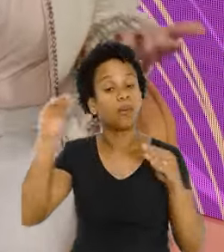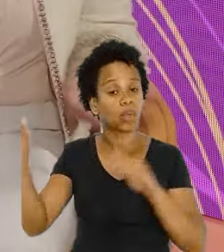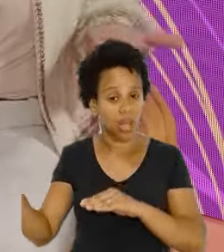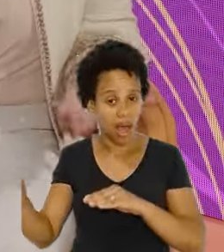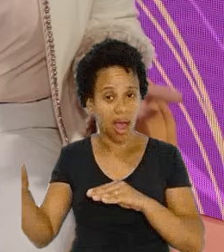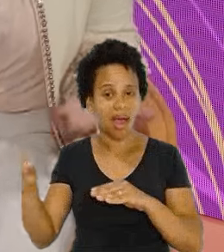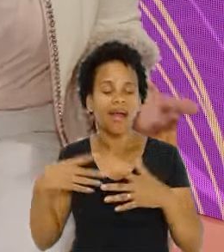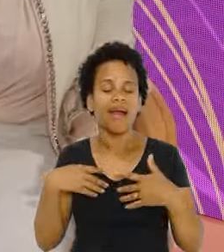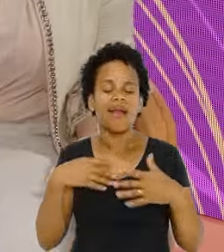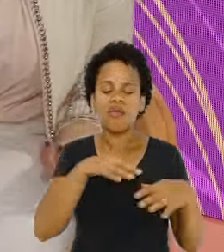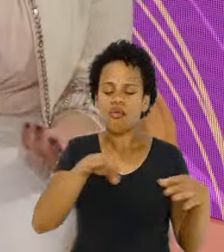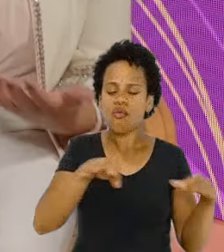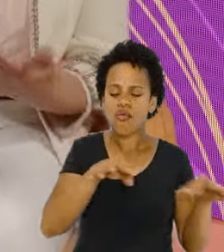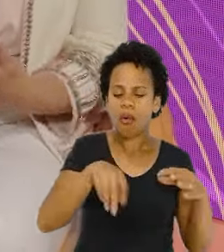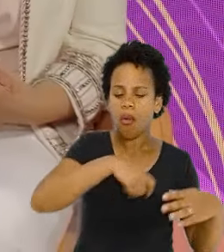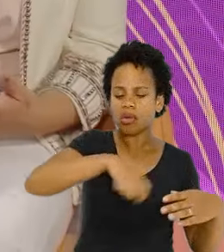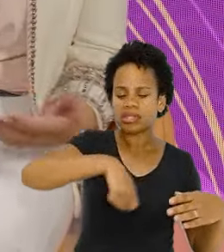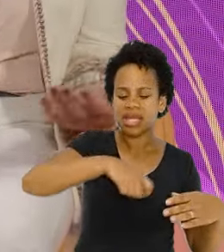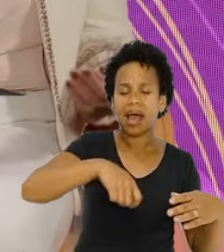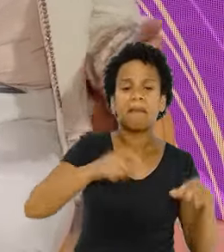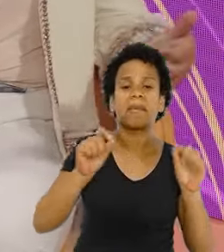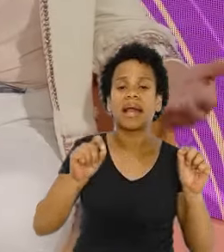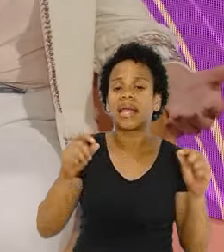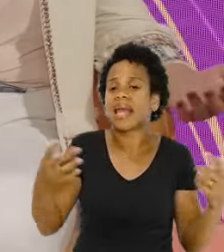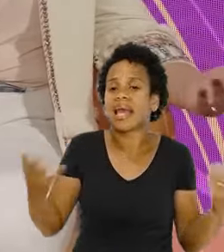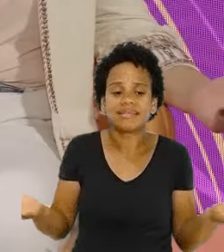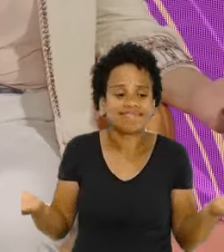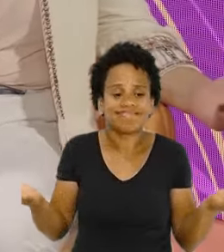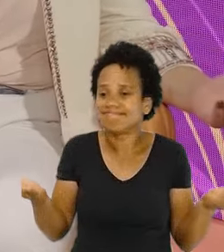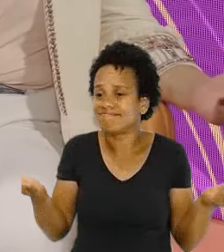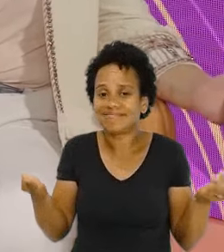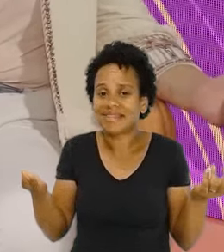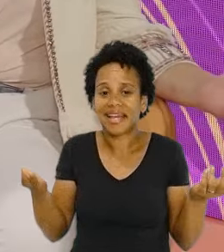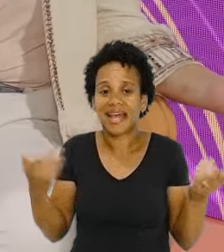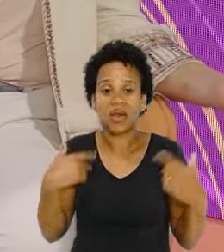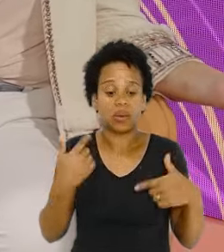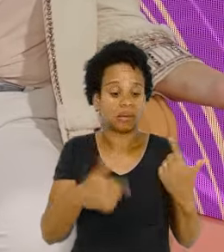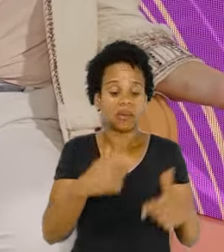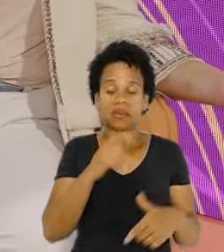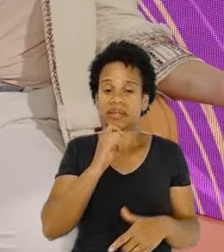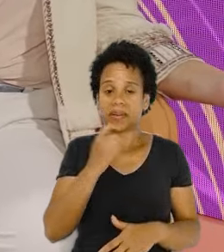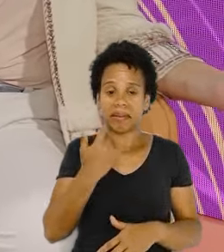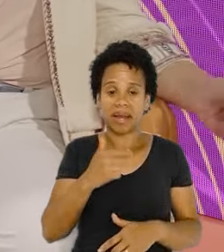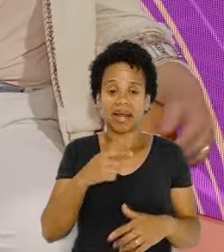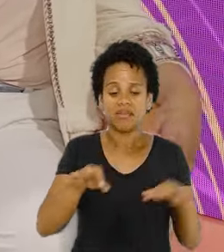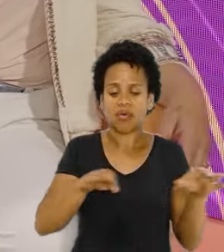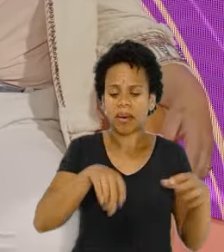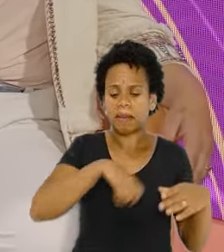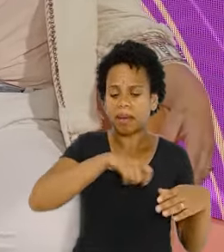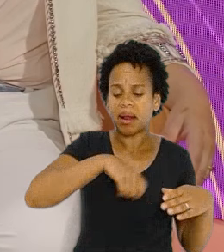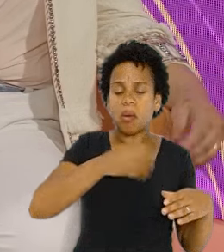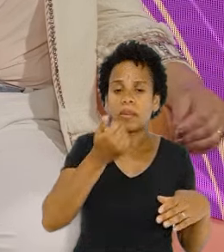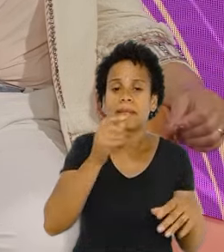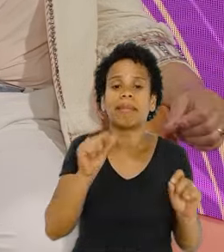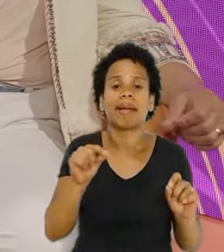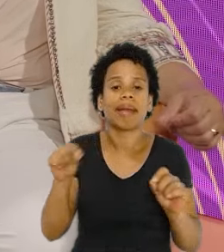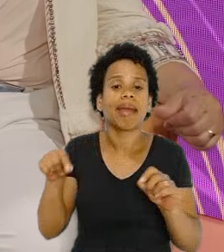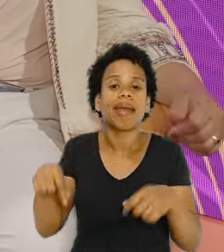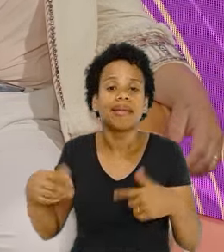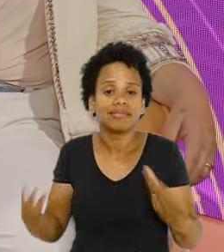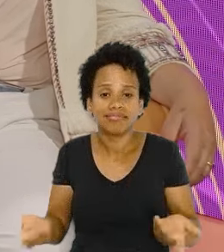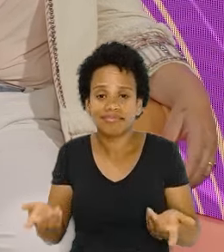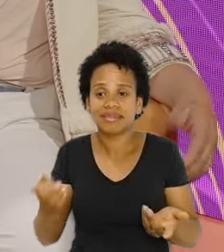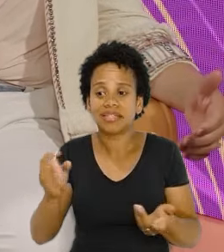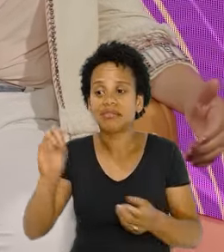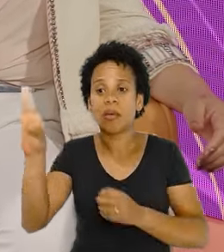PR quem que eu vou cozinhar além de não est trabalhando para quem que eu vou cozinhar e foi aí que ela